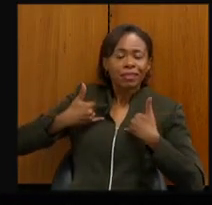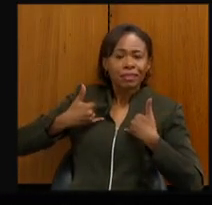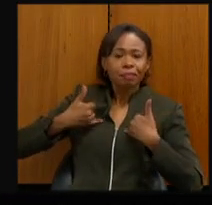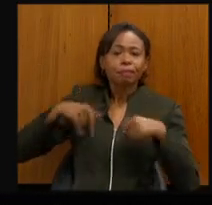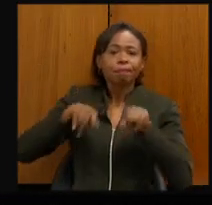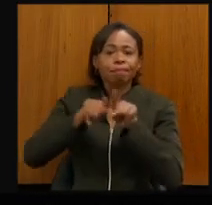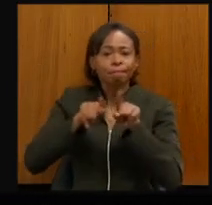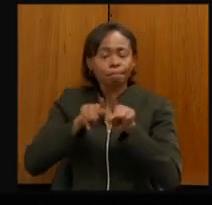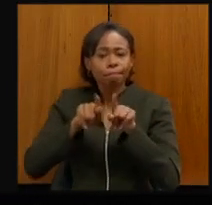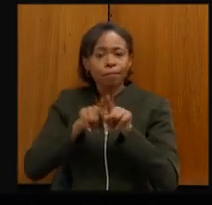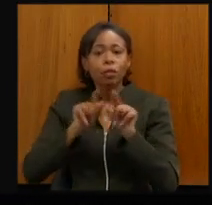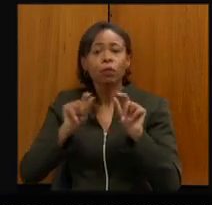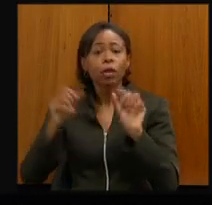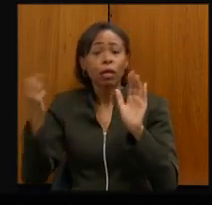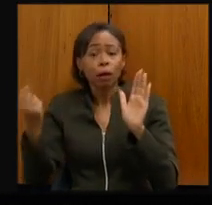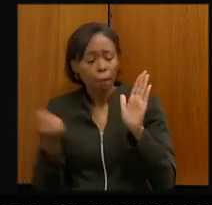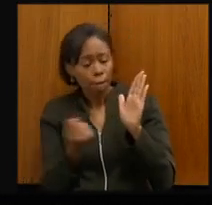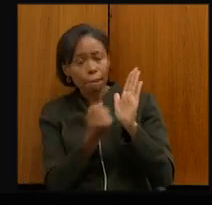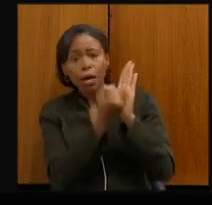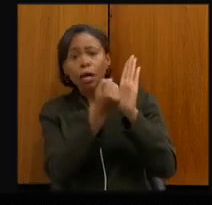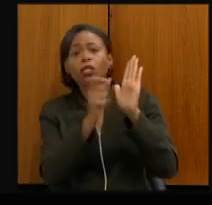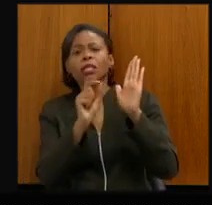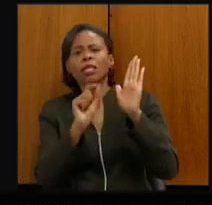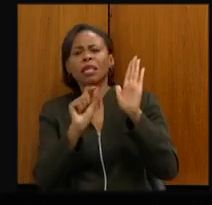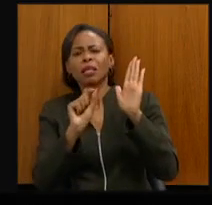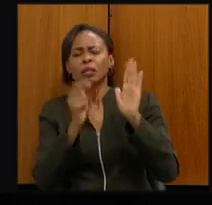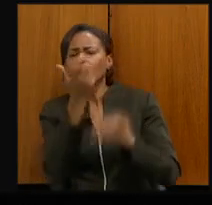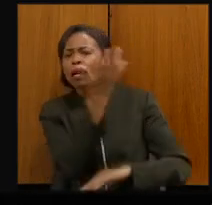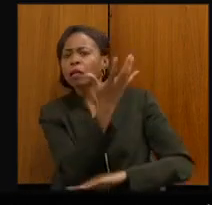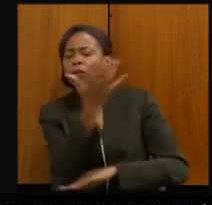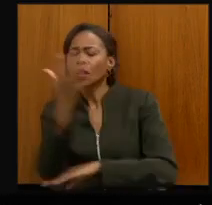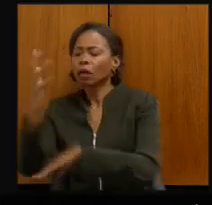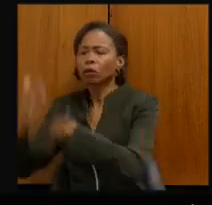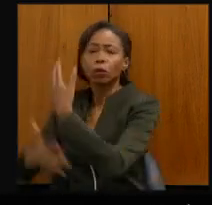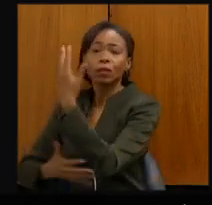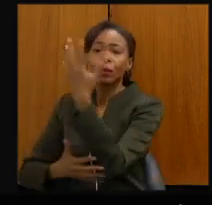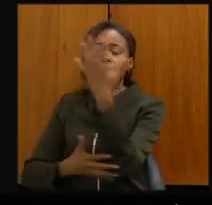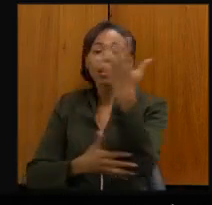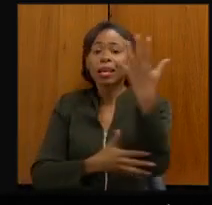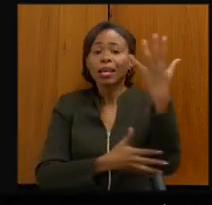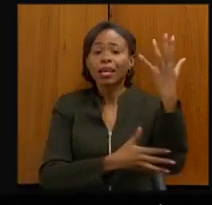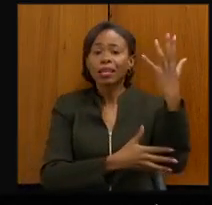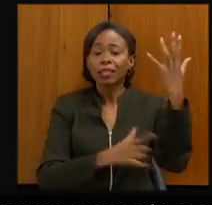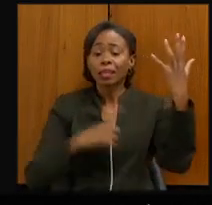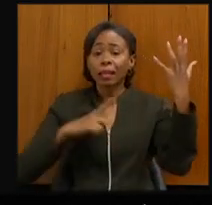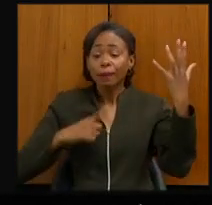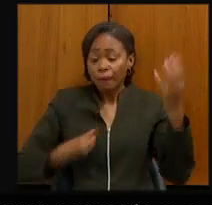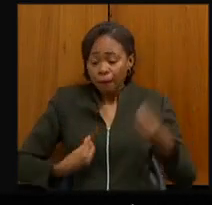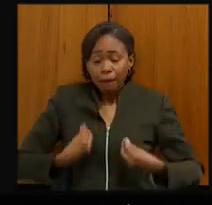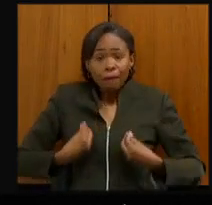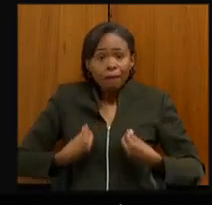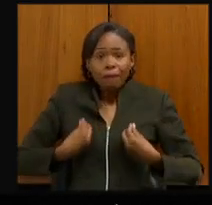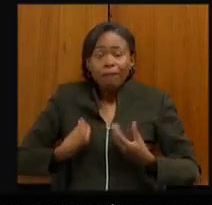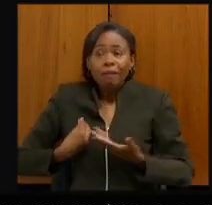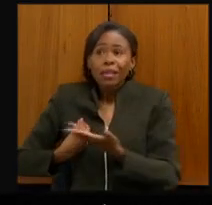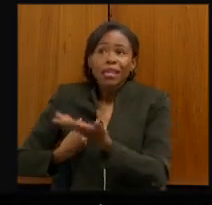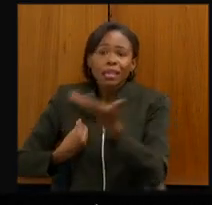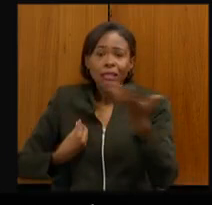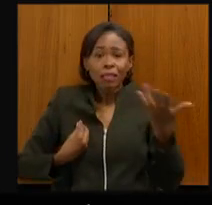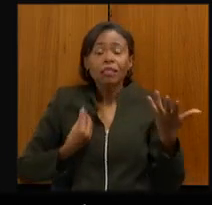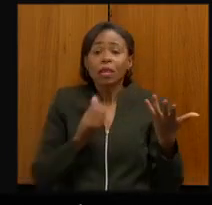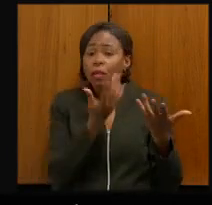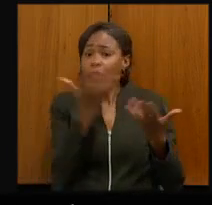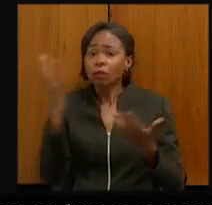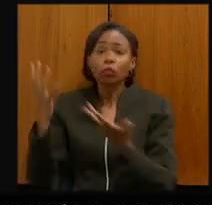pela os símbolos da natureza né os elementos que são vida né que são vida e nós